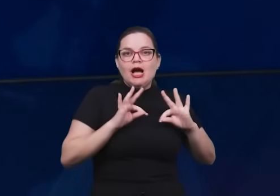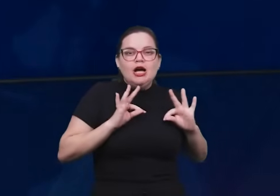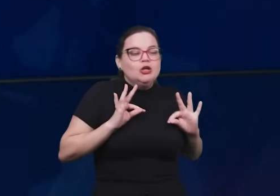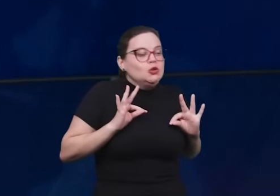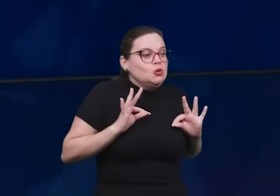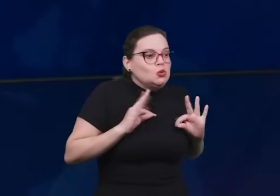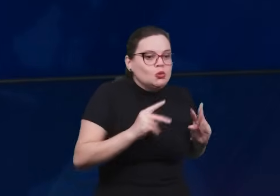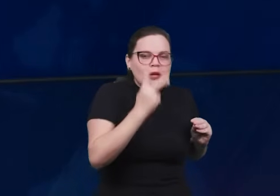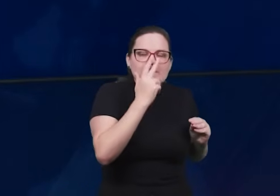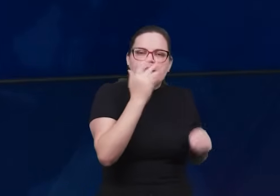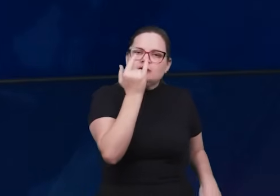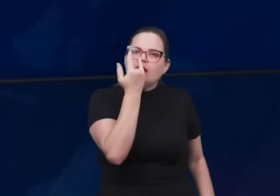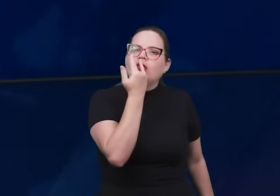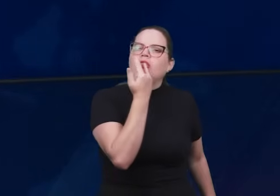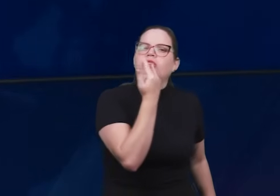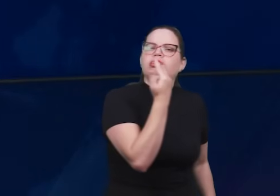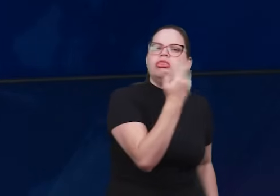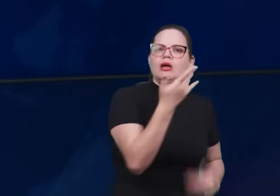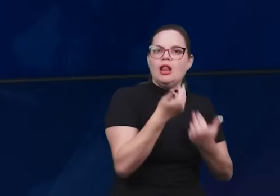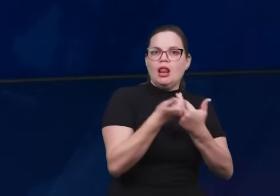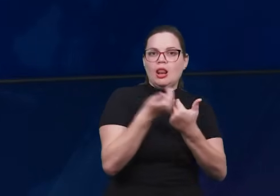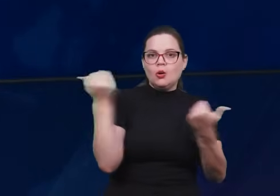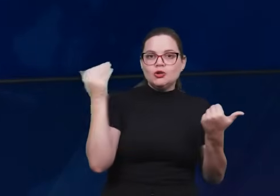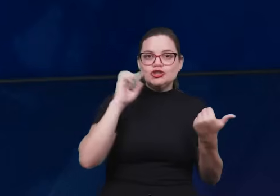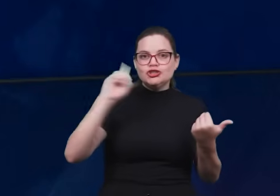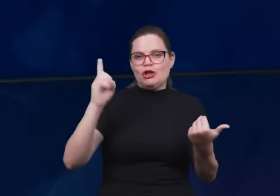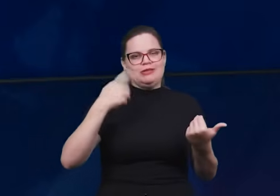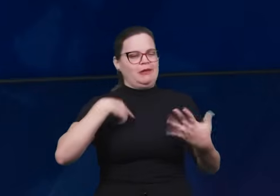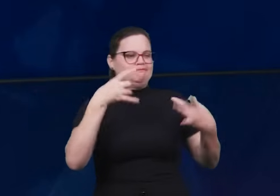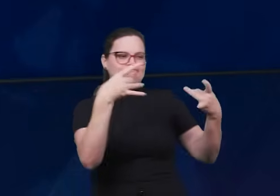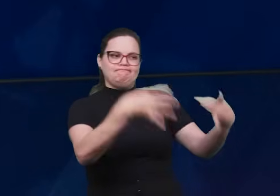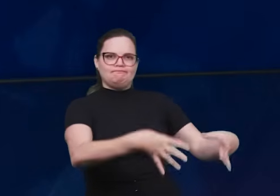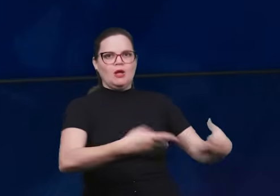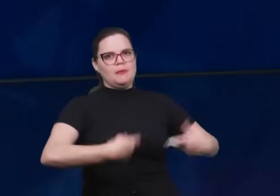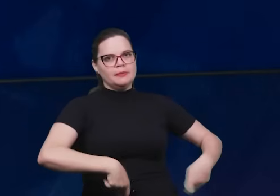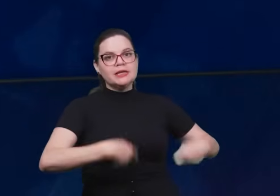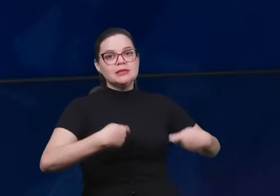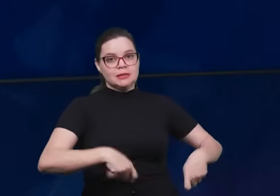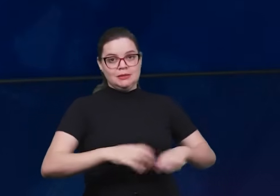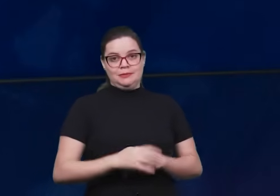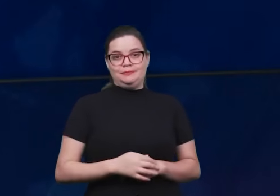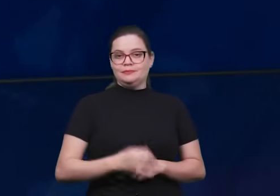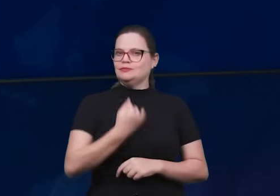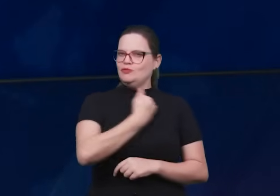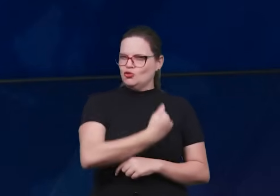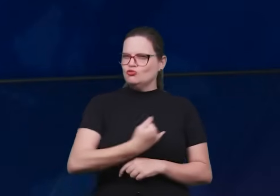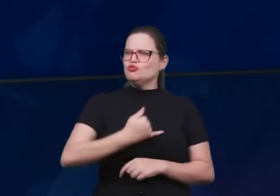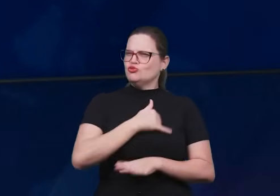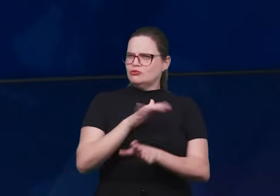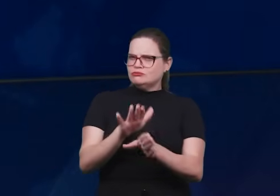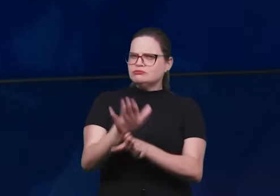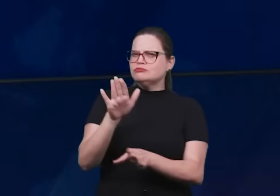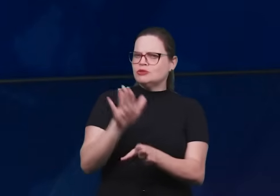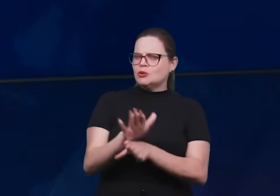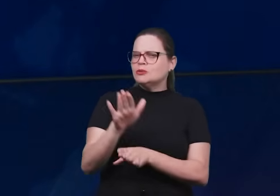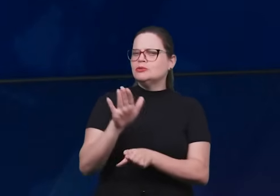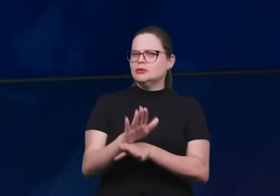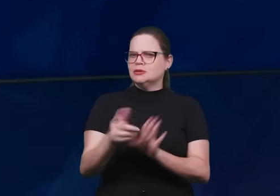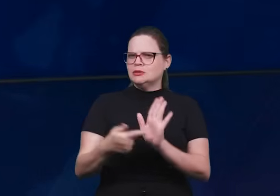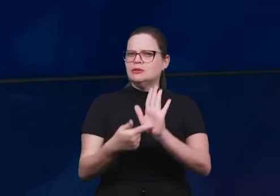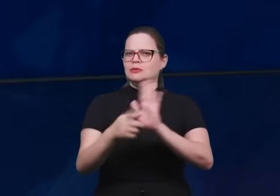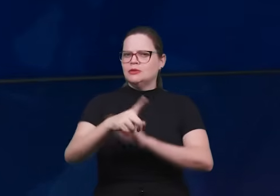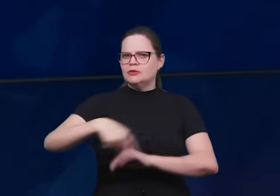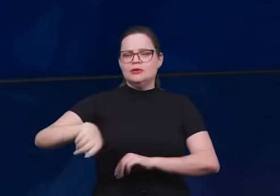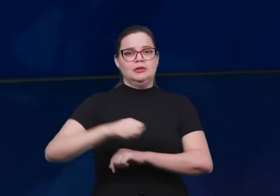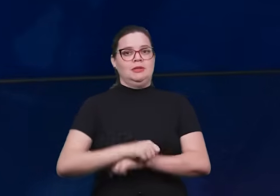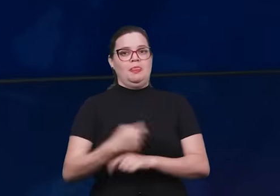fazem desviar do caminho do Senhor. O apóstolo João tem uma recomendação notável sobre isso, quando